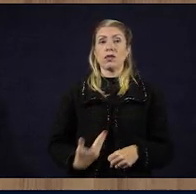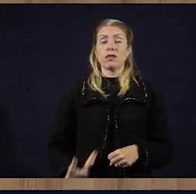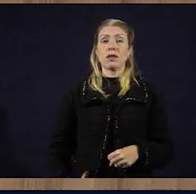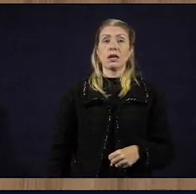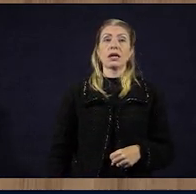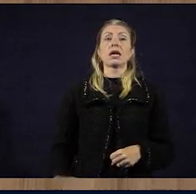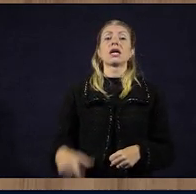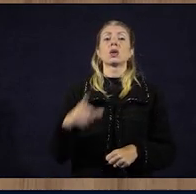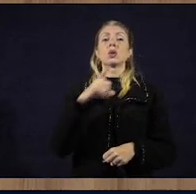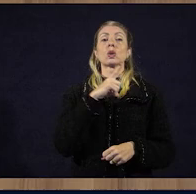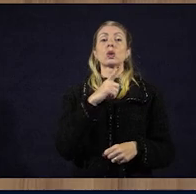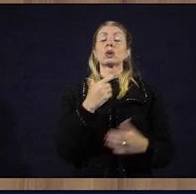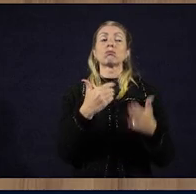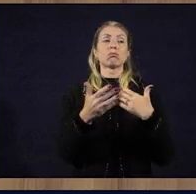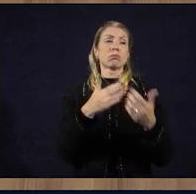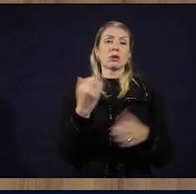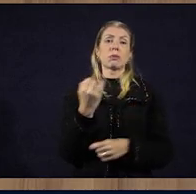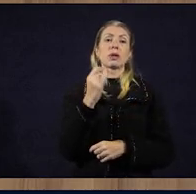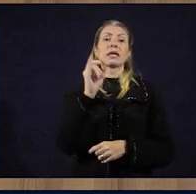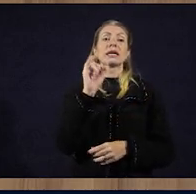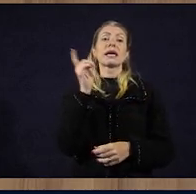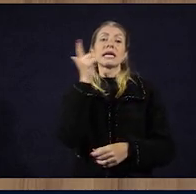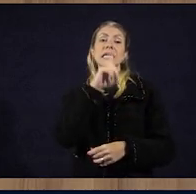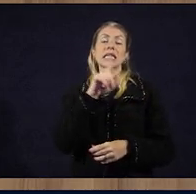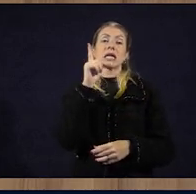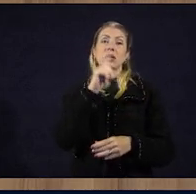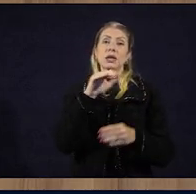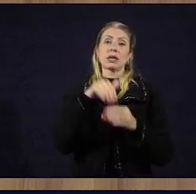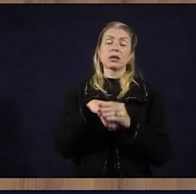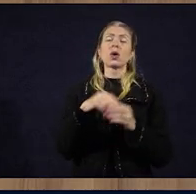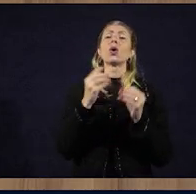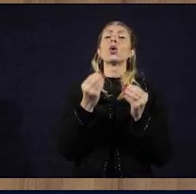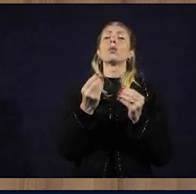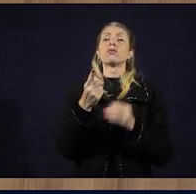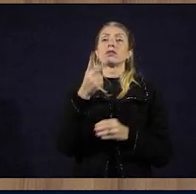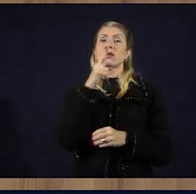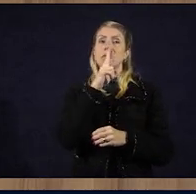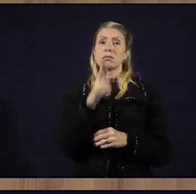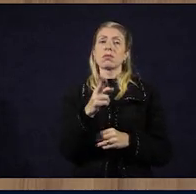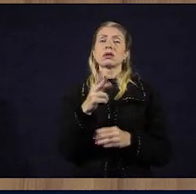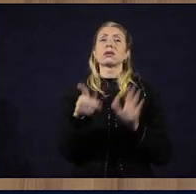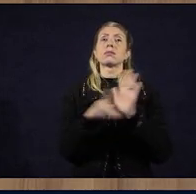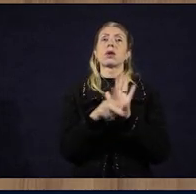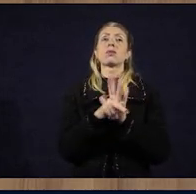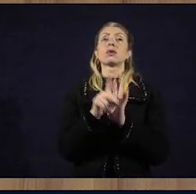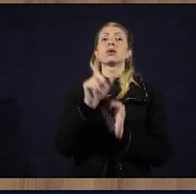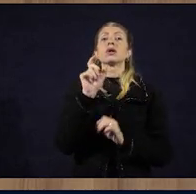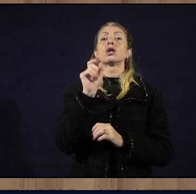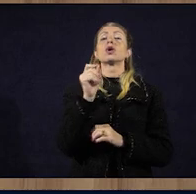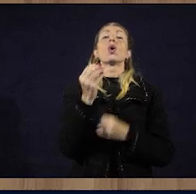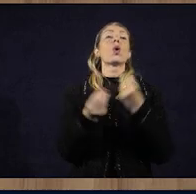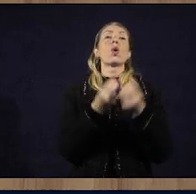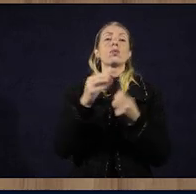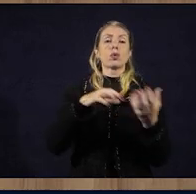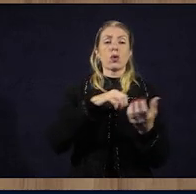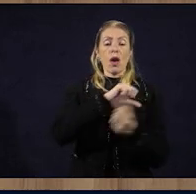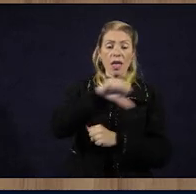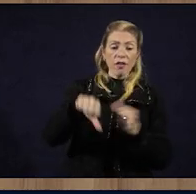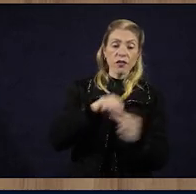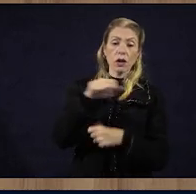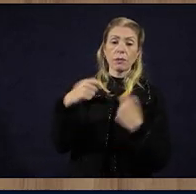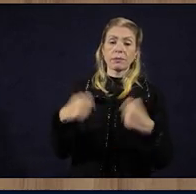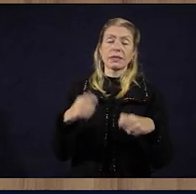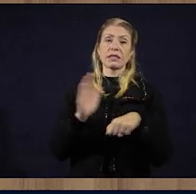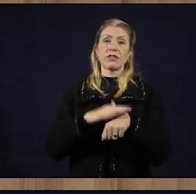vence as eleições quais seriam as reformas prioritárias na verdade que esse governo deve deve fazer né como é que você vai a chance